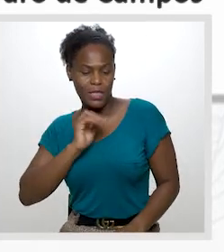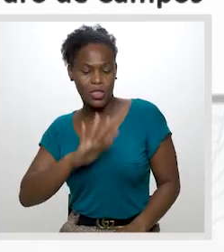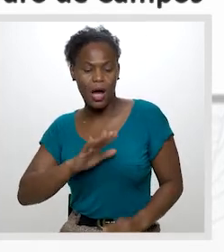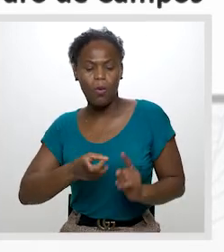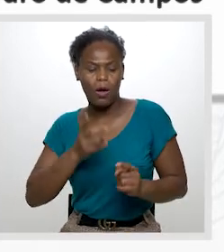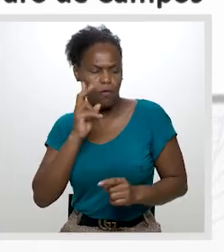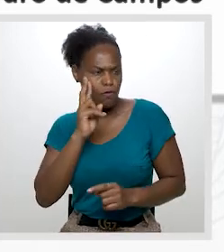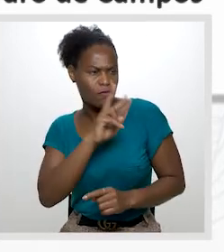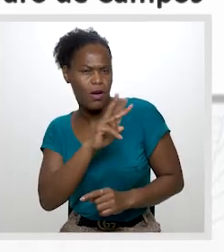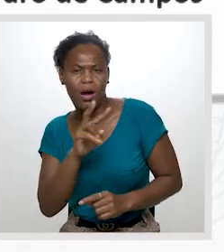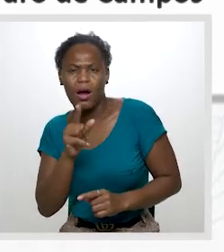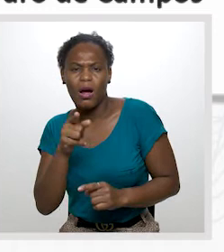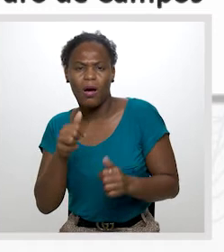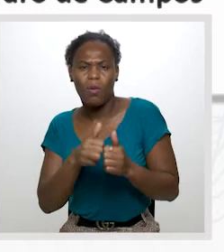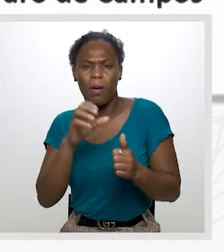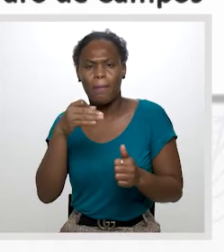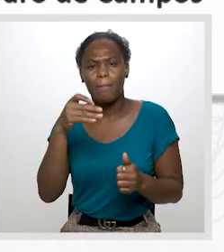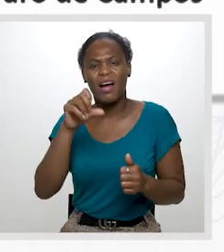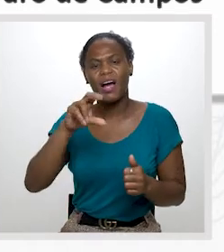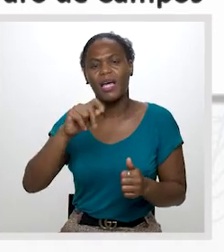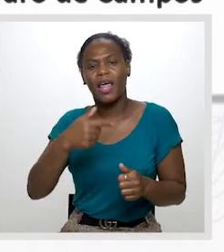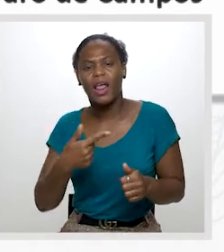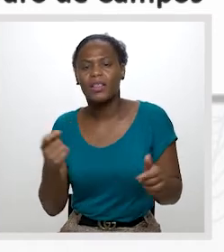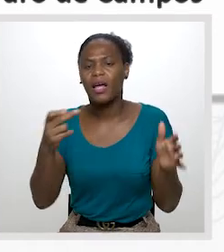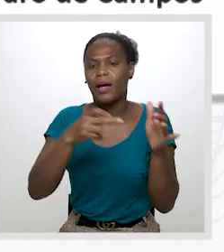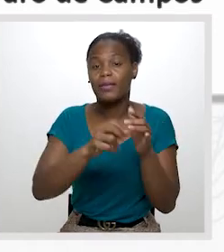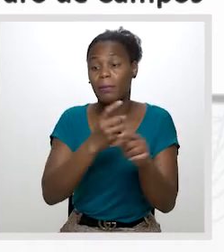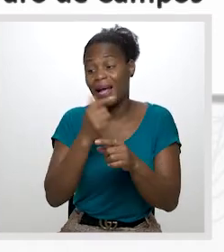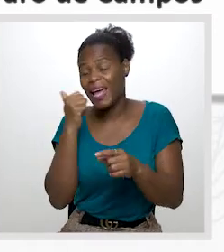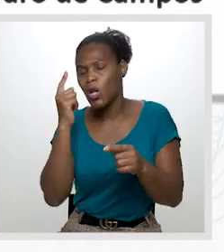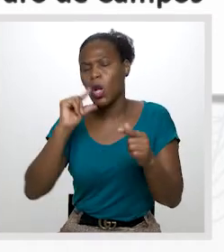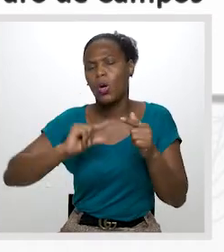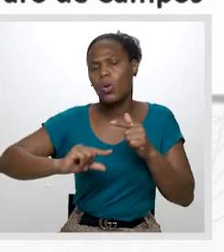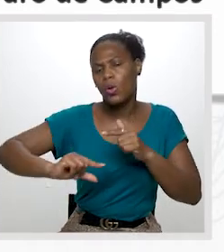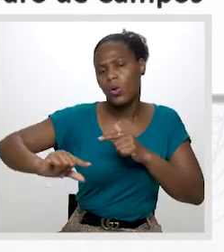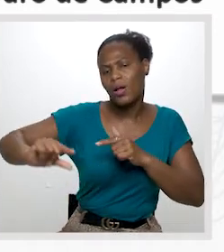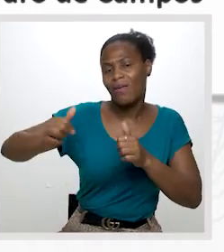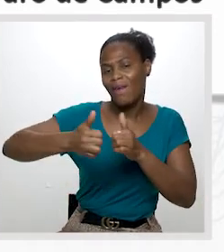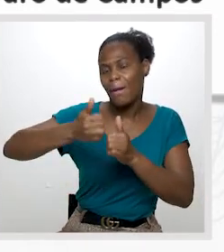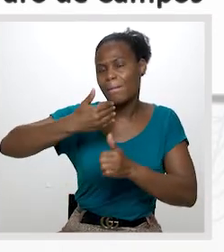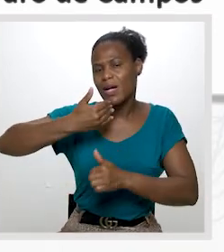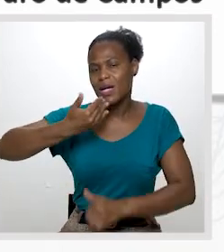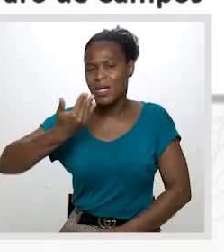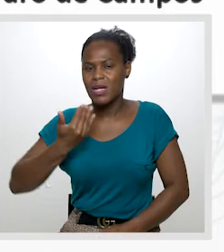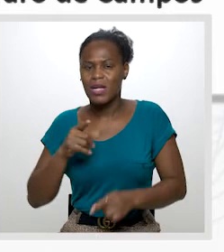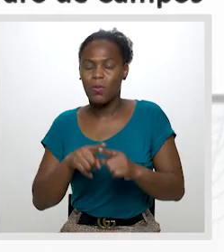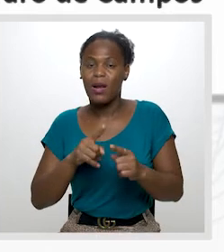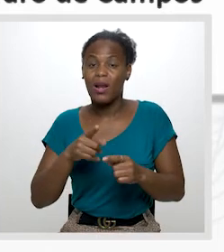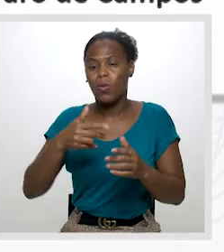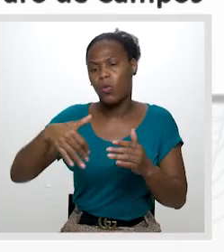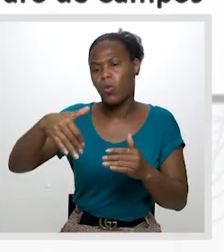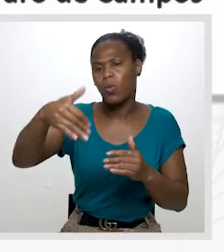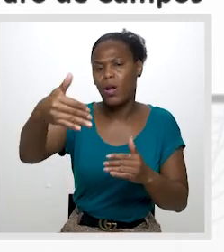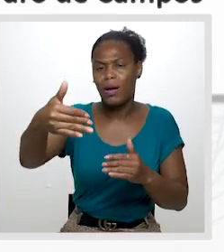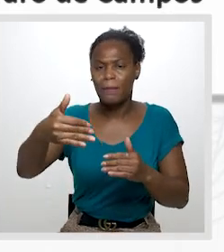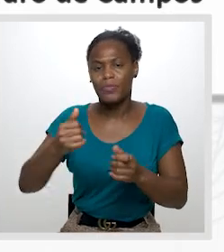alma está com o que vejo menos, com o paquete que entra, porque ele está à distância com a manhã, com o